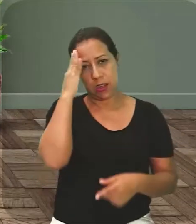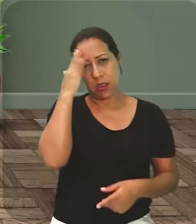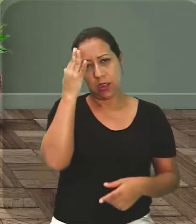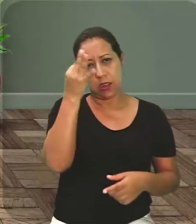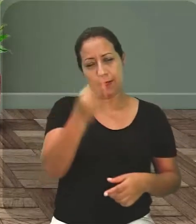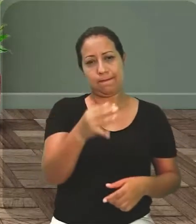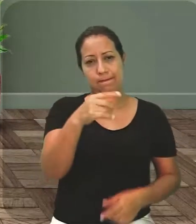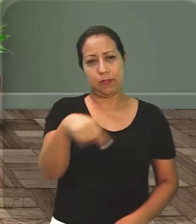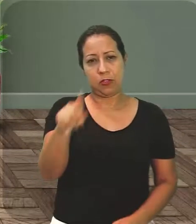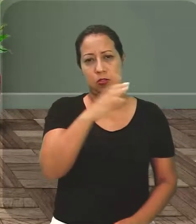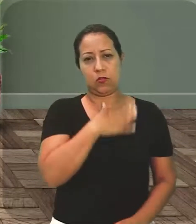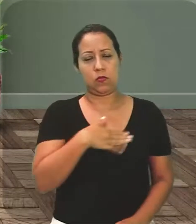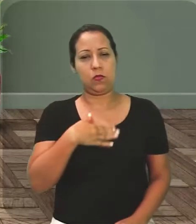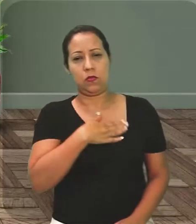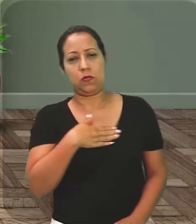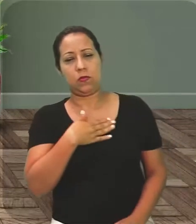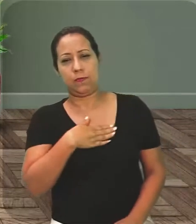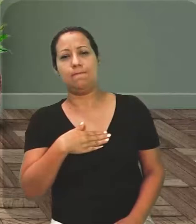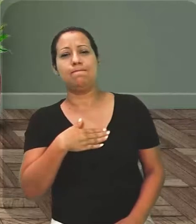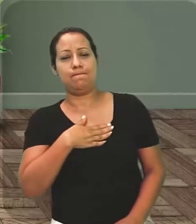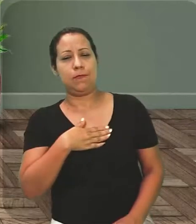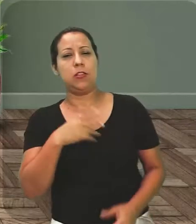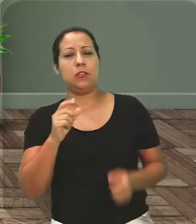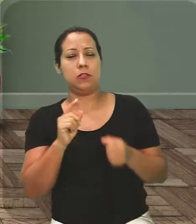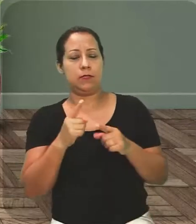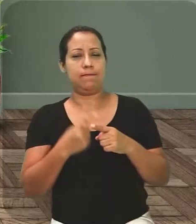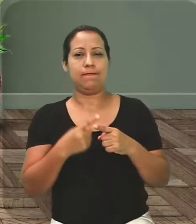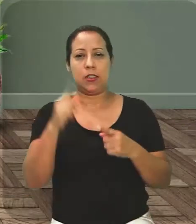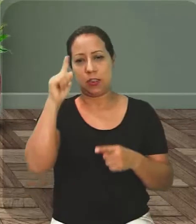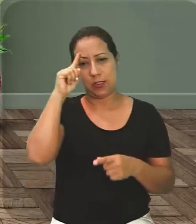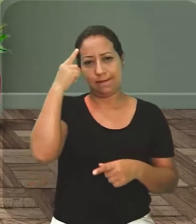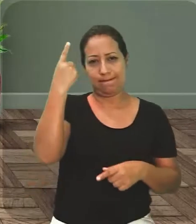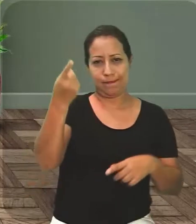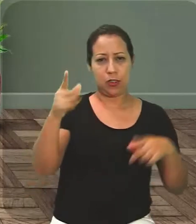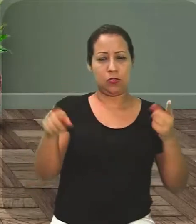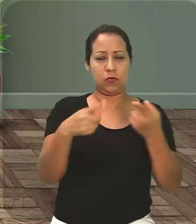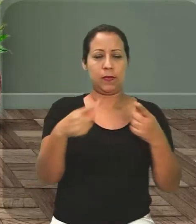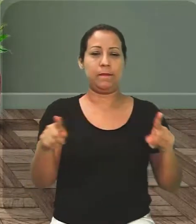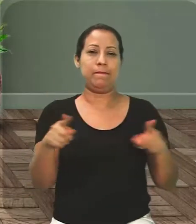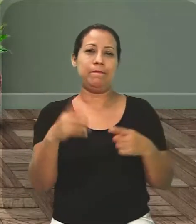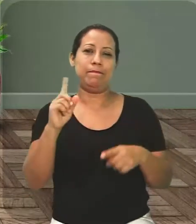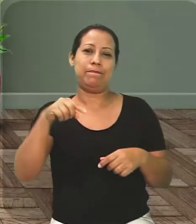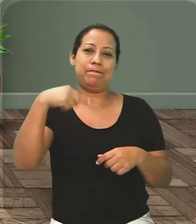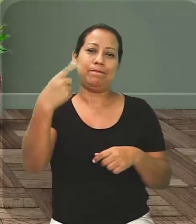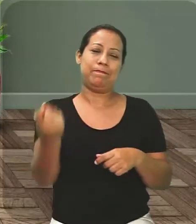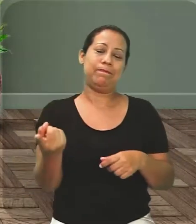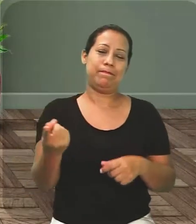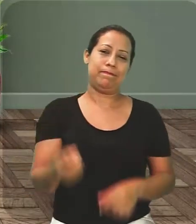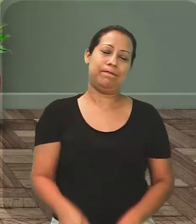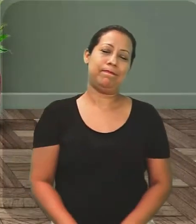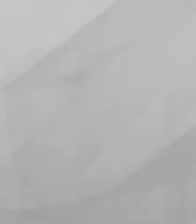gostar e vai produzir altas paródias. Valeu? Muito bem, então, até a próxima.